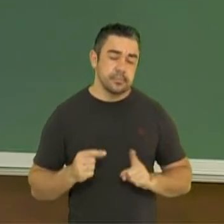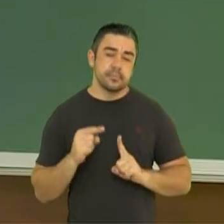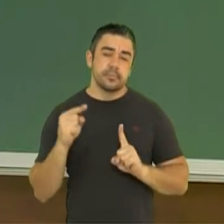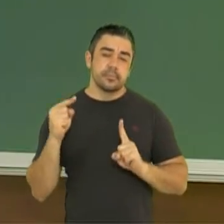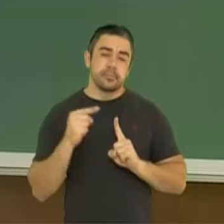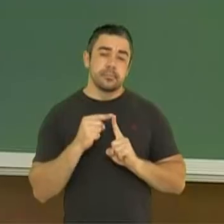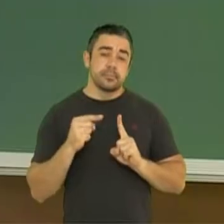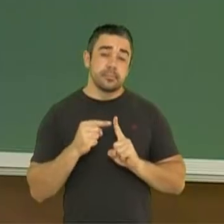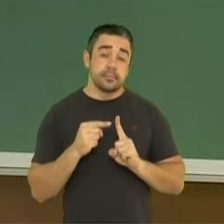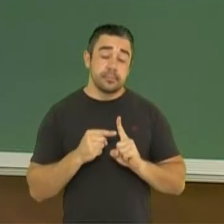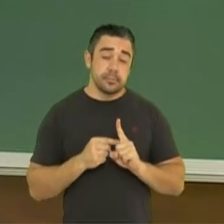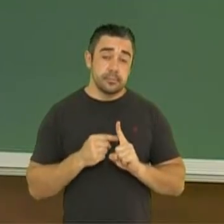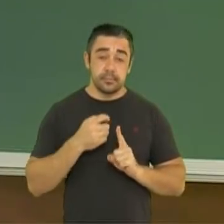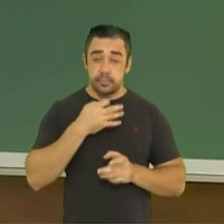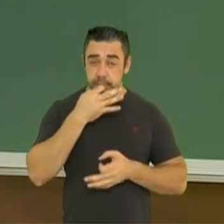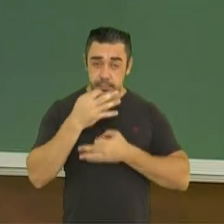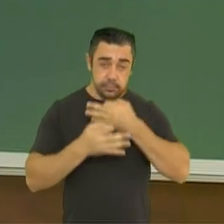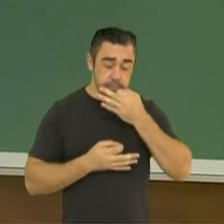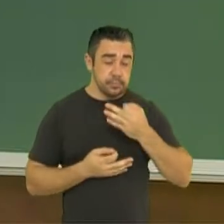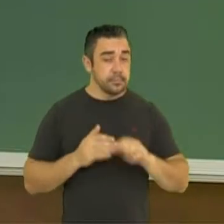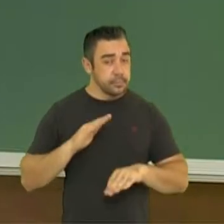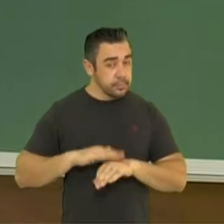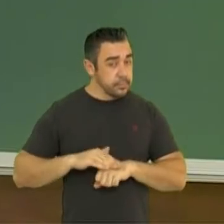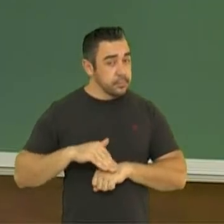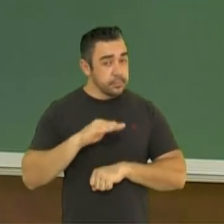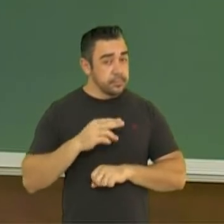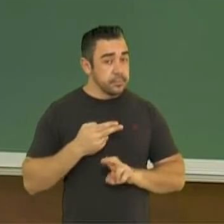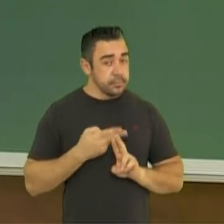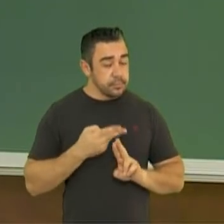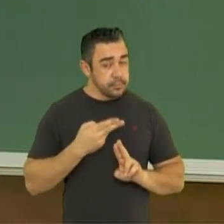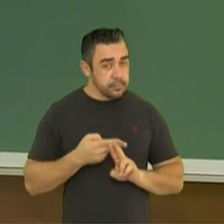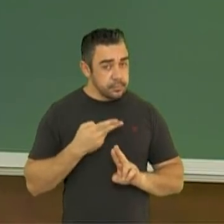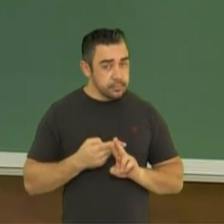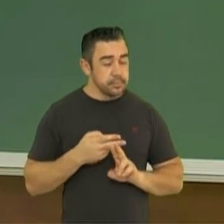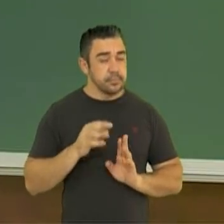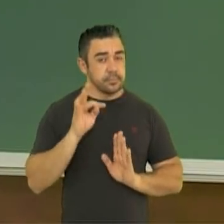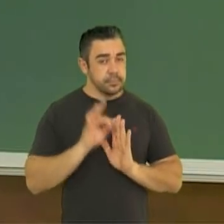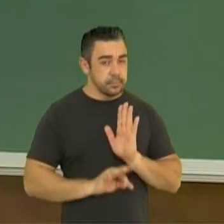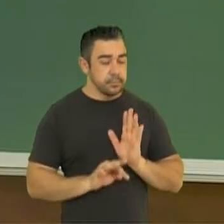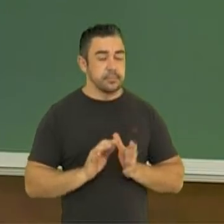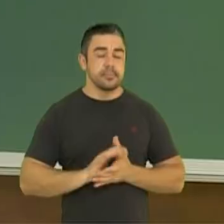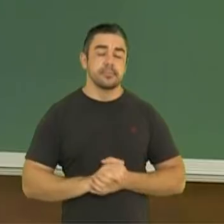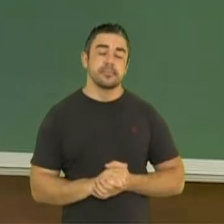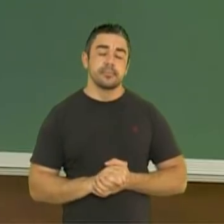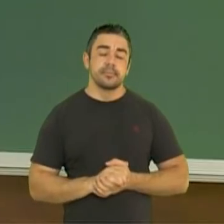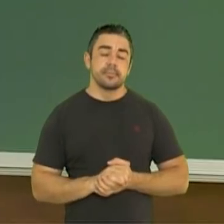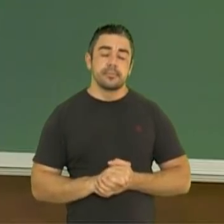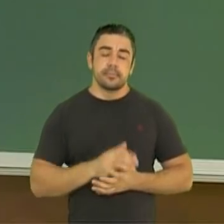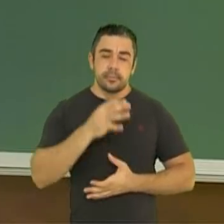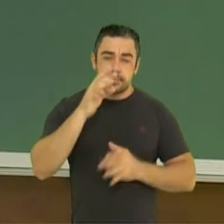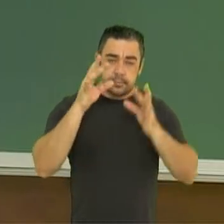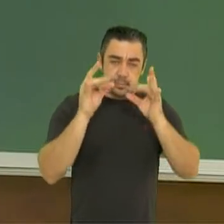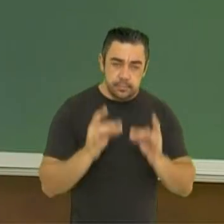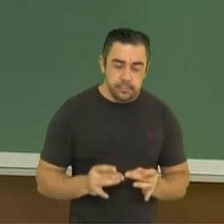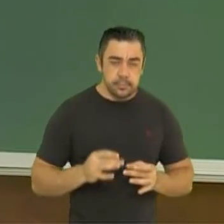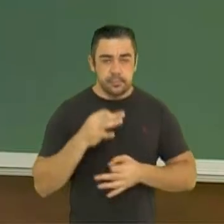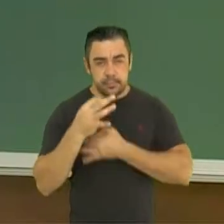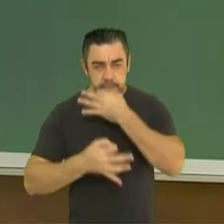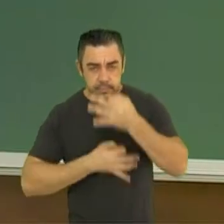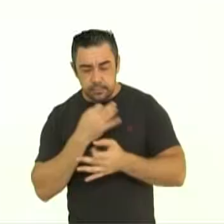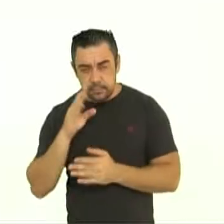de argumentos mais comuns utilizados aí nos textos, né? Dissertativos e